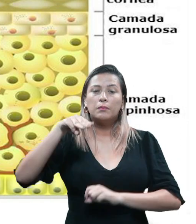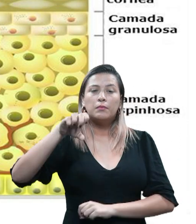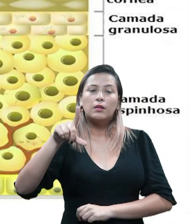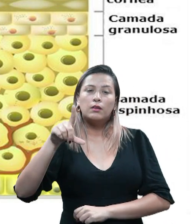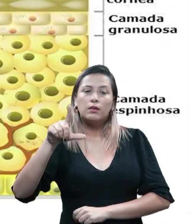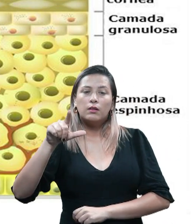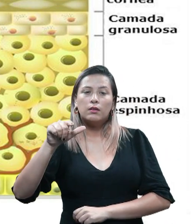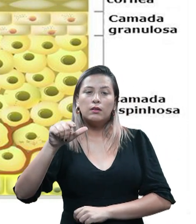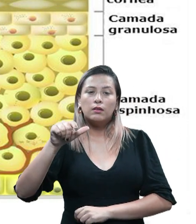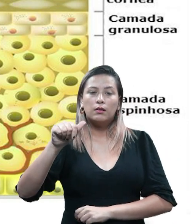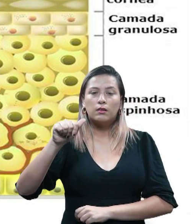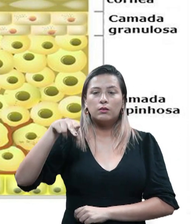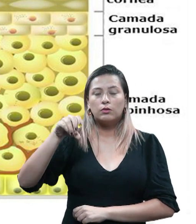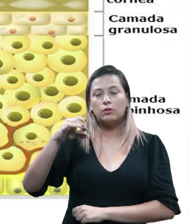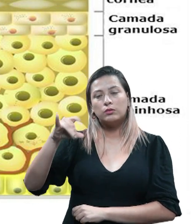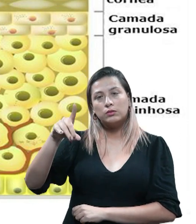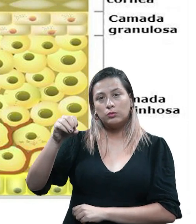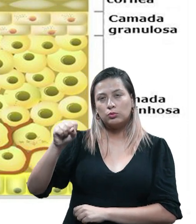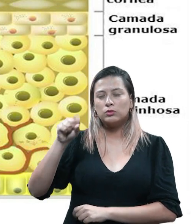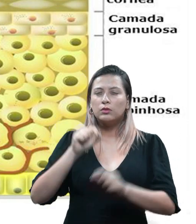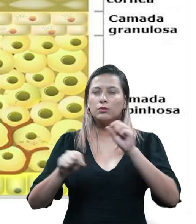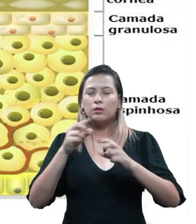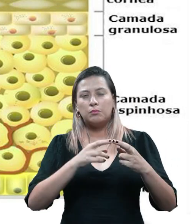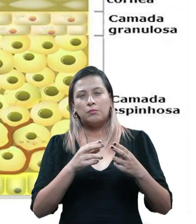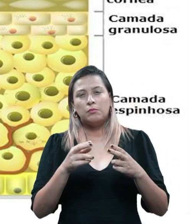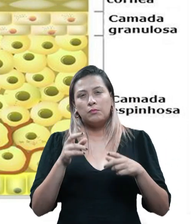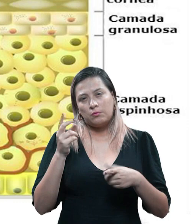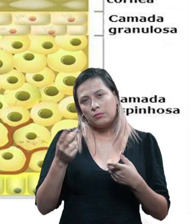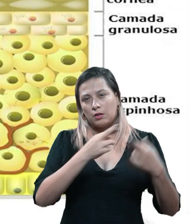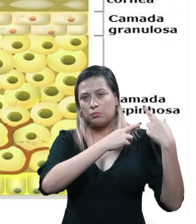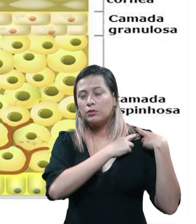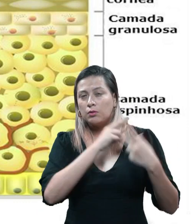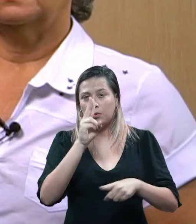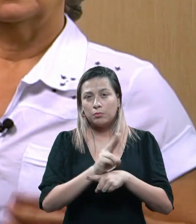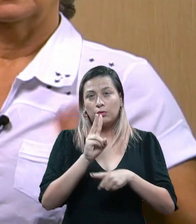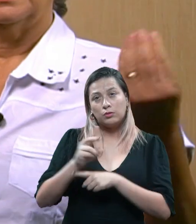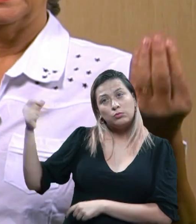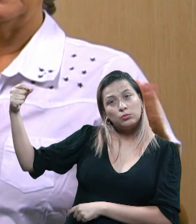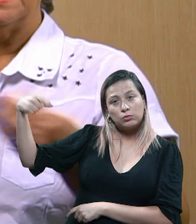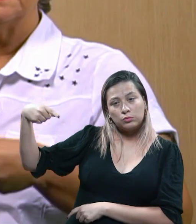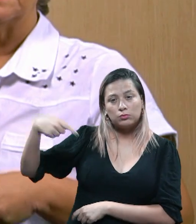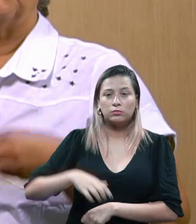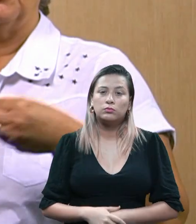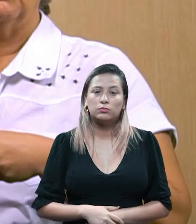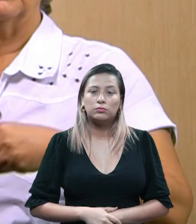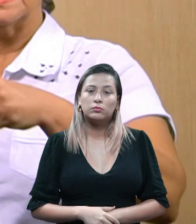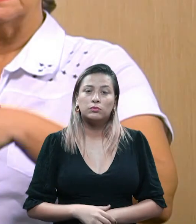melanócitos. Eles são responsáveis pela proteção contra os raios solares. Eles que vão trazer